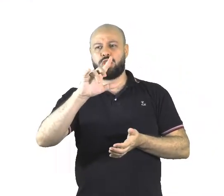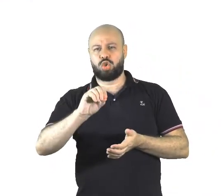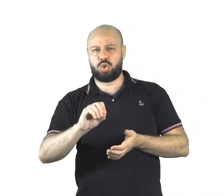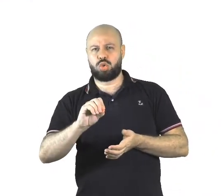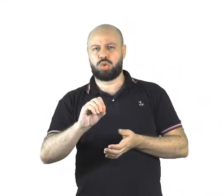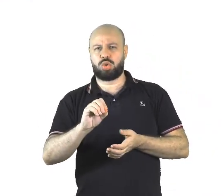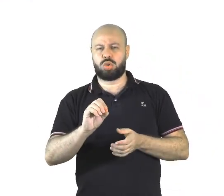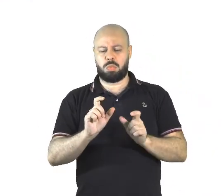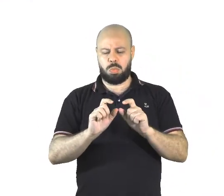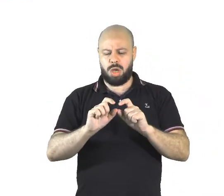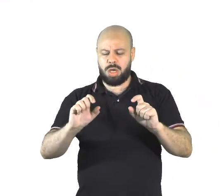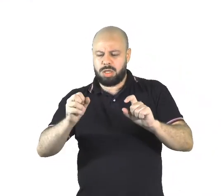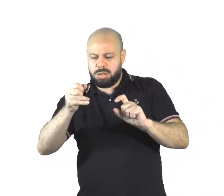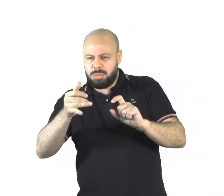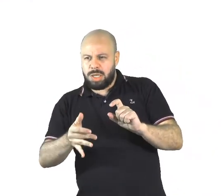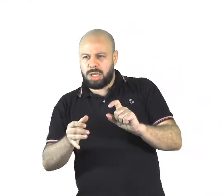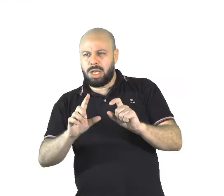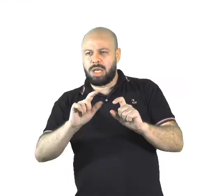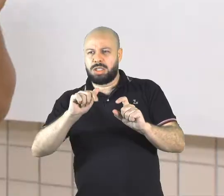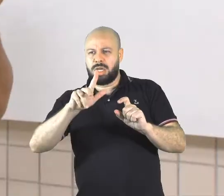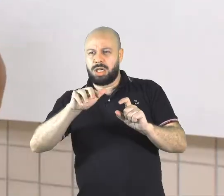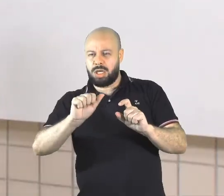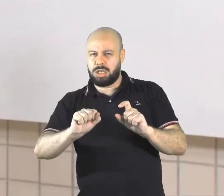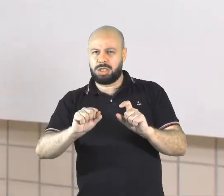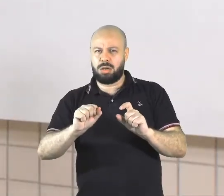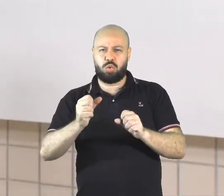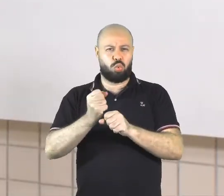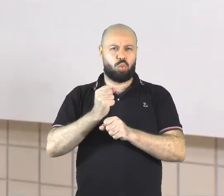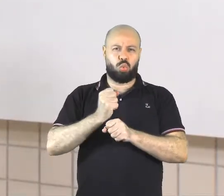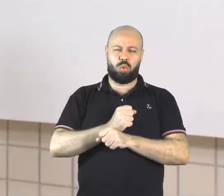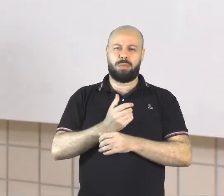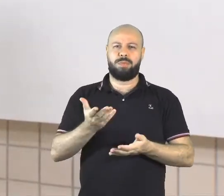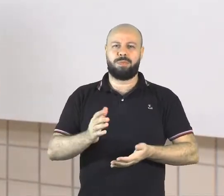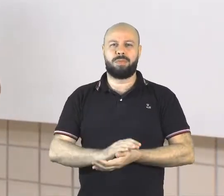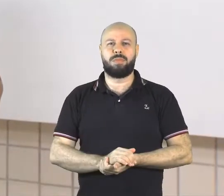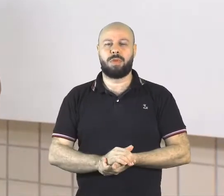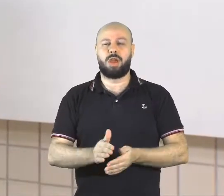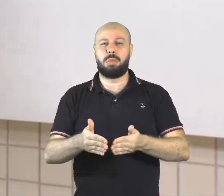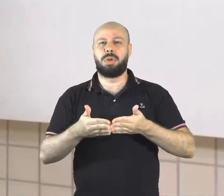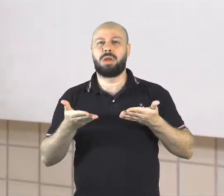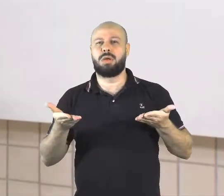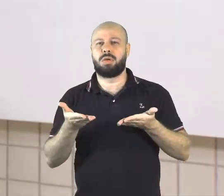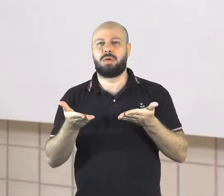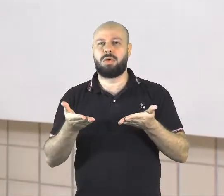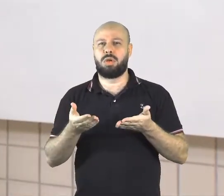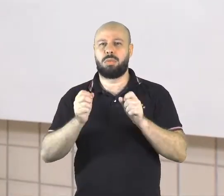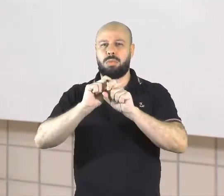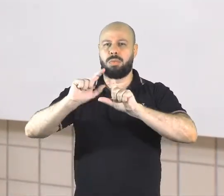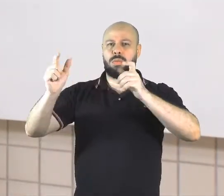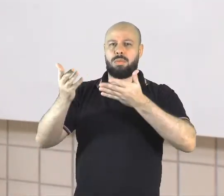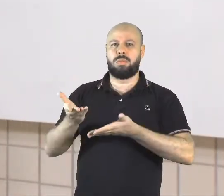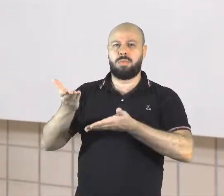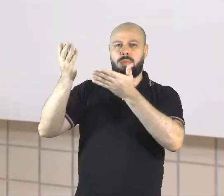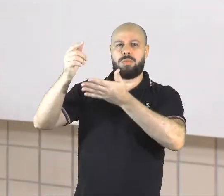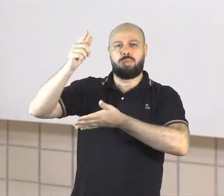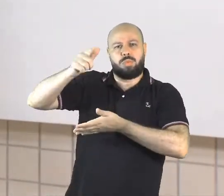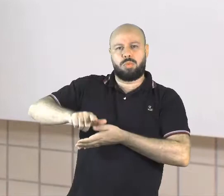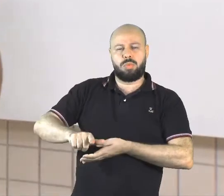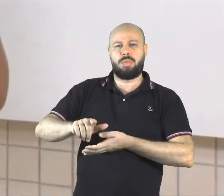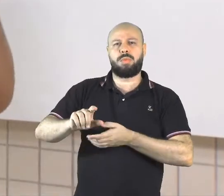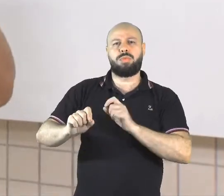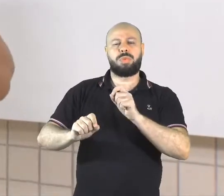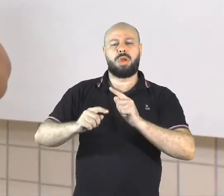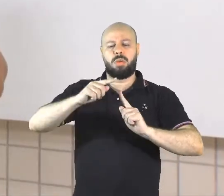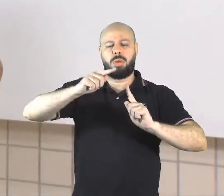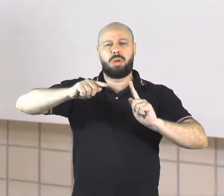legendas, dados e informações, né? Eu vou pedir para colocarem para vocês aí na tela novamente aquele